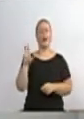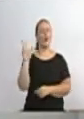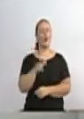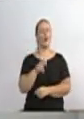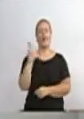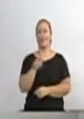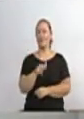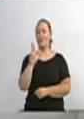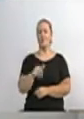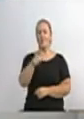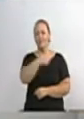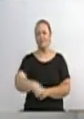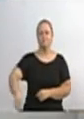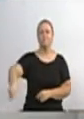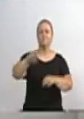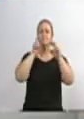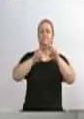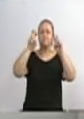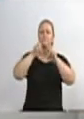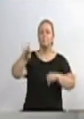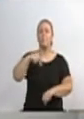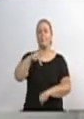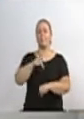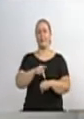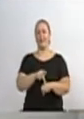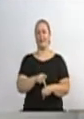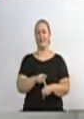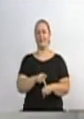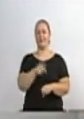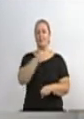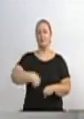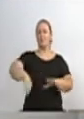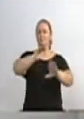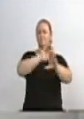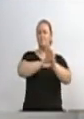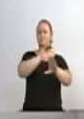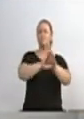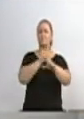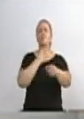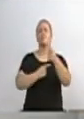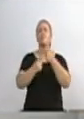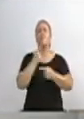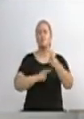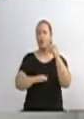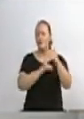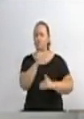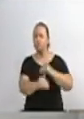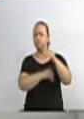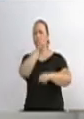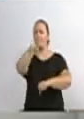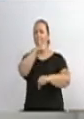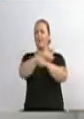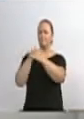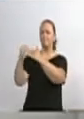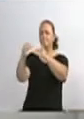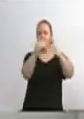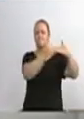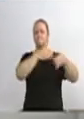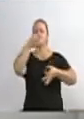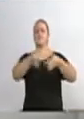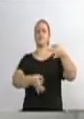o nosso ímpeto pelo país, não vão derrubar a nossa vontade de construir uma nação justa, não